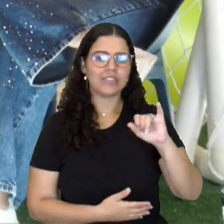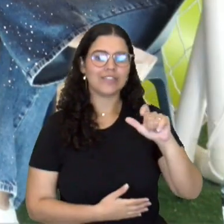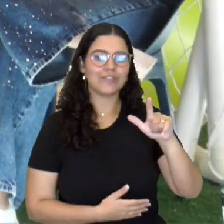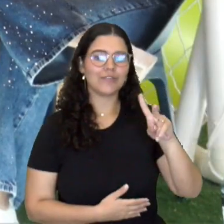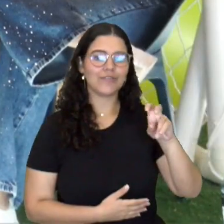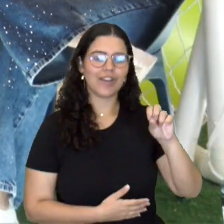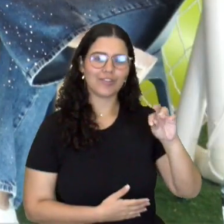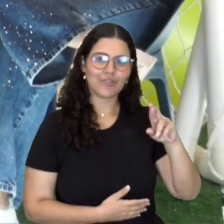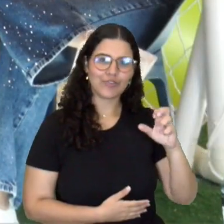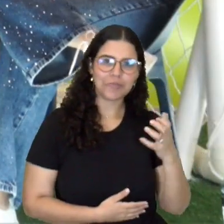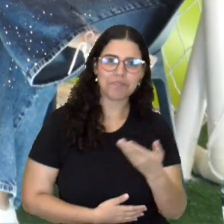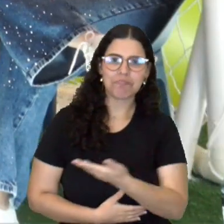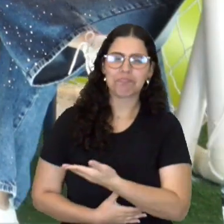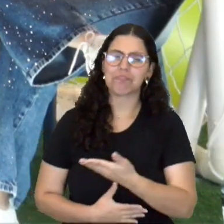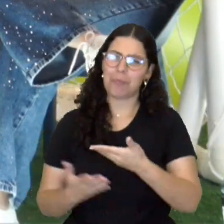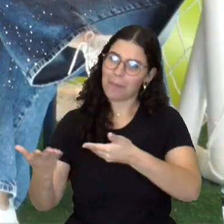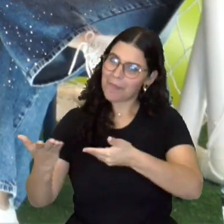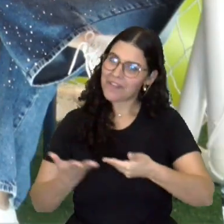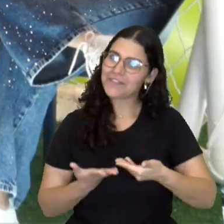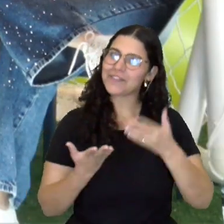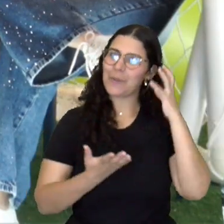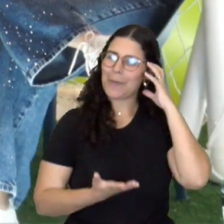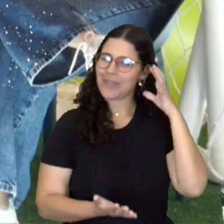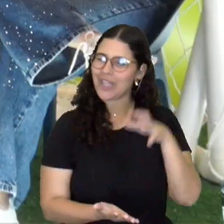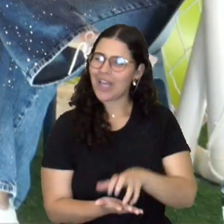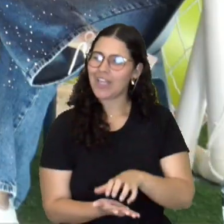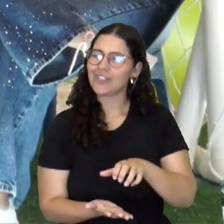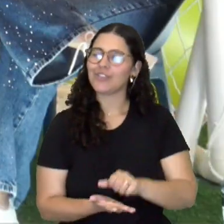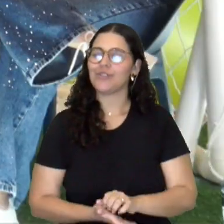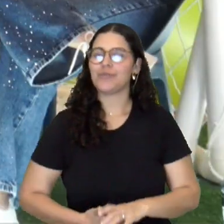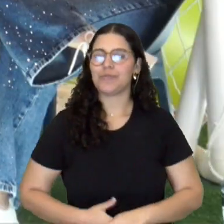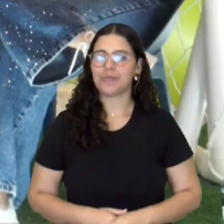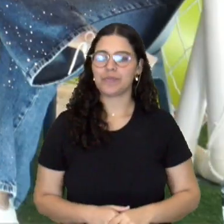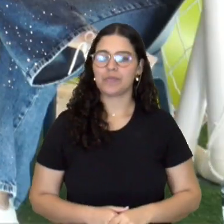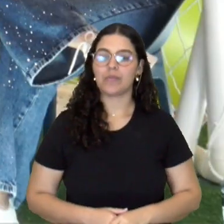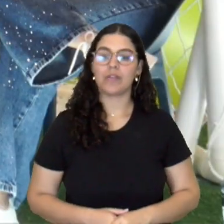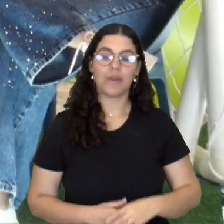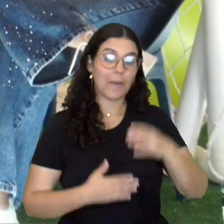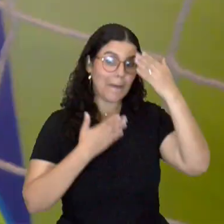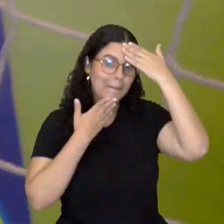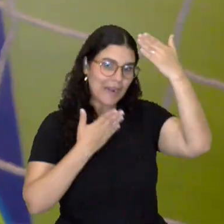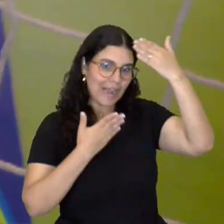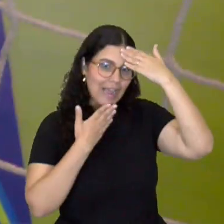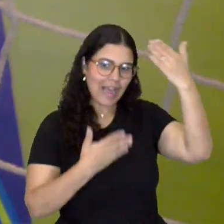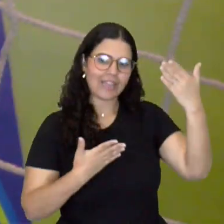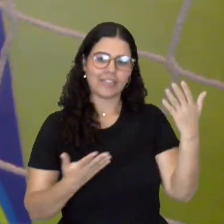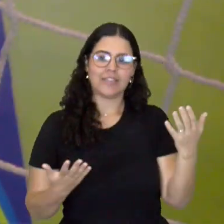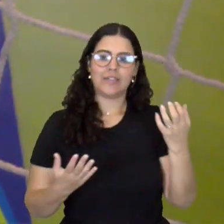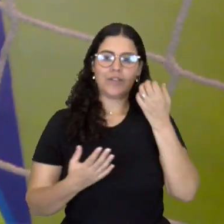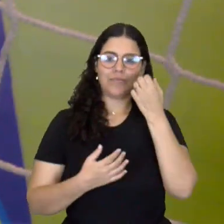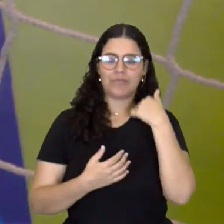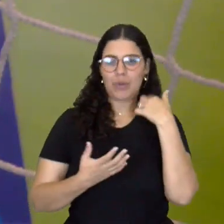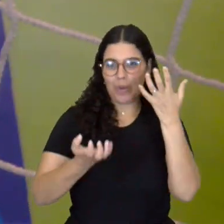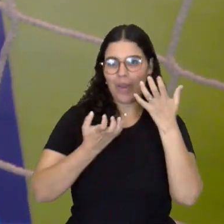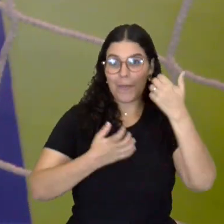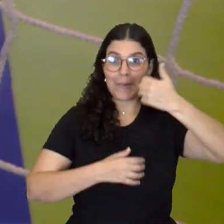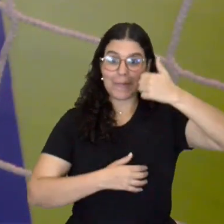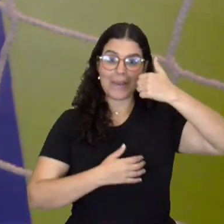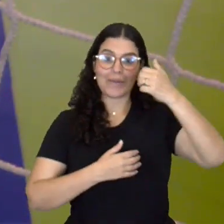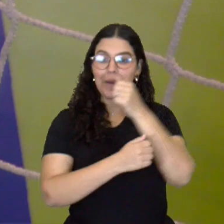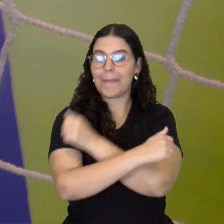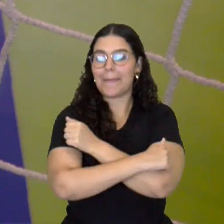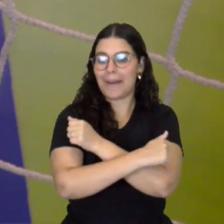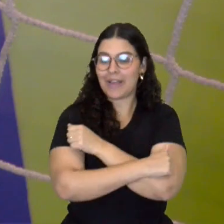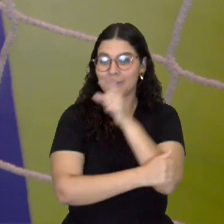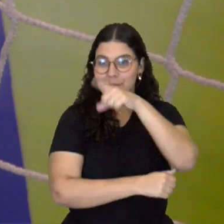muito bem-vindo ao nosso EducaCast. Muito obrigado. Bom, galera, já logo mandar um abraço aí para você que está do outro lado, né? Eu sou